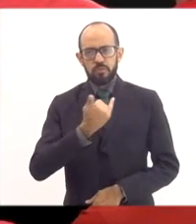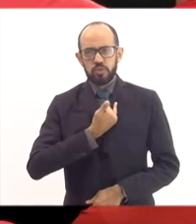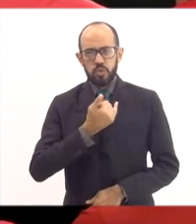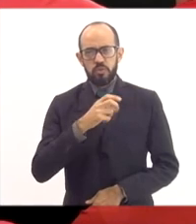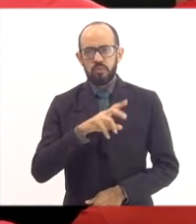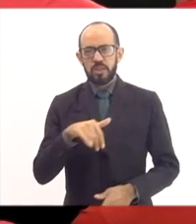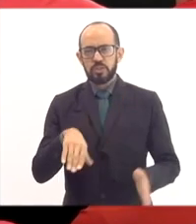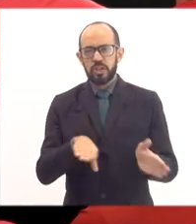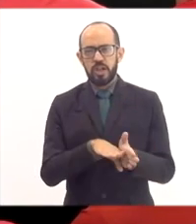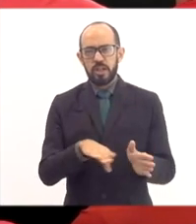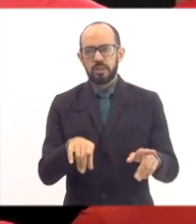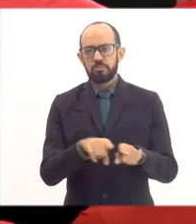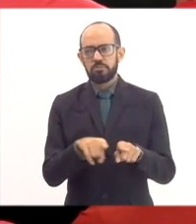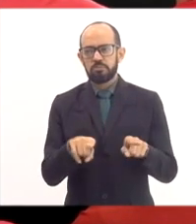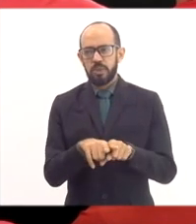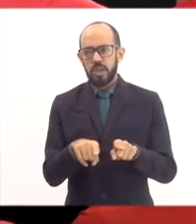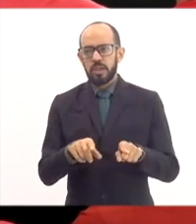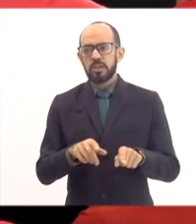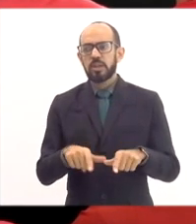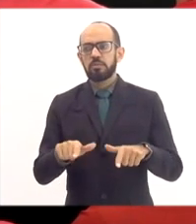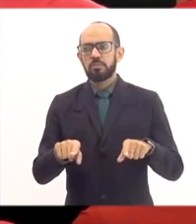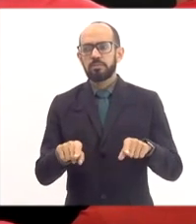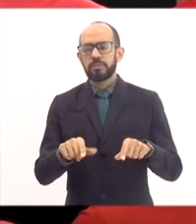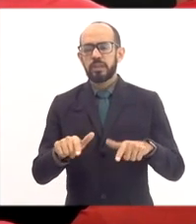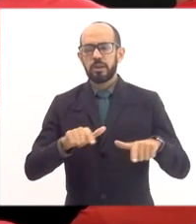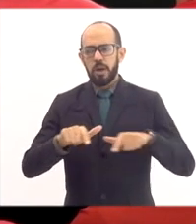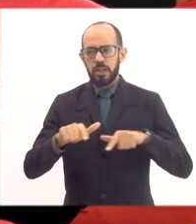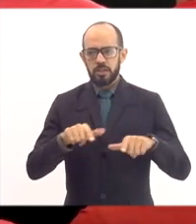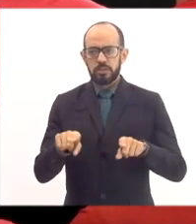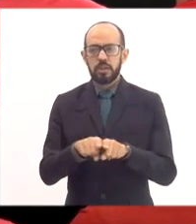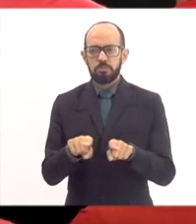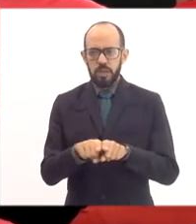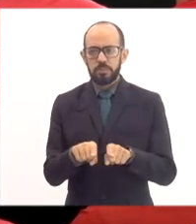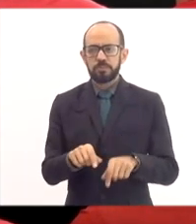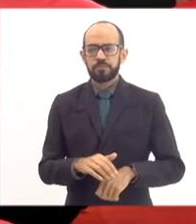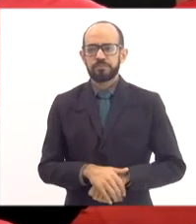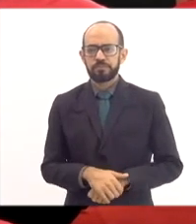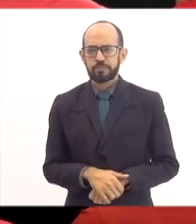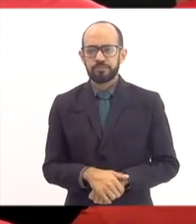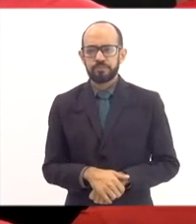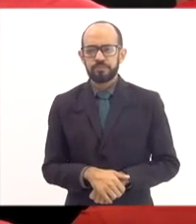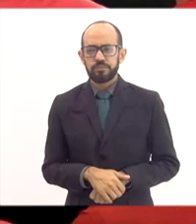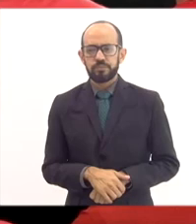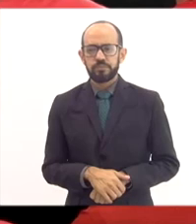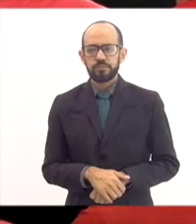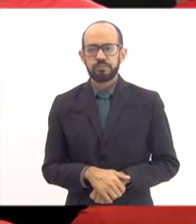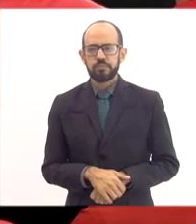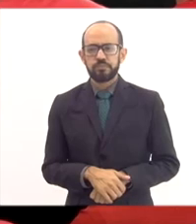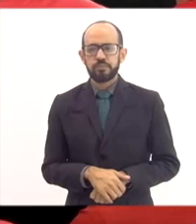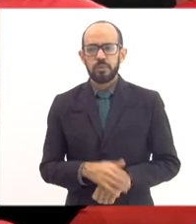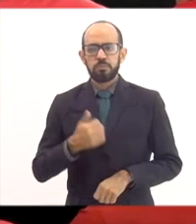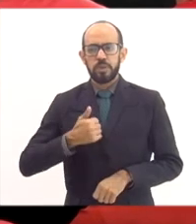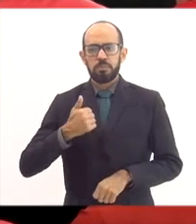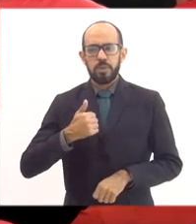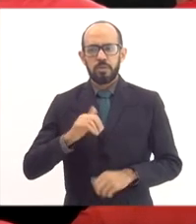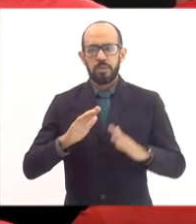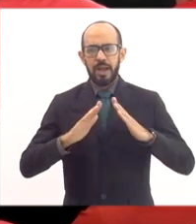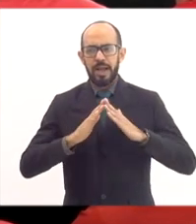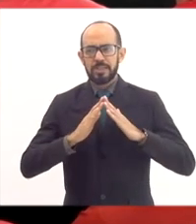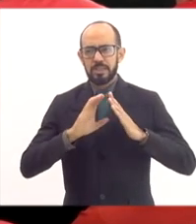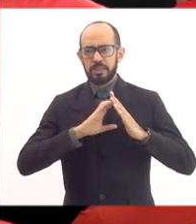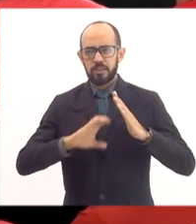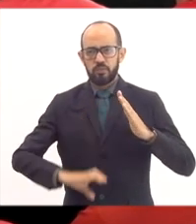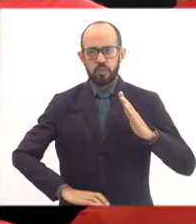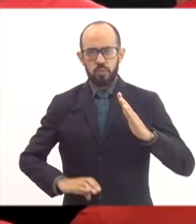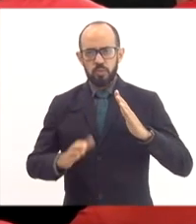tem atuado diretamente nessa questão. E quero, em primeiro lugar, passar a palavra aqui para a Casa Civil,